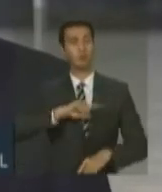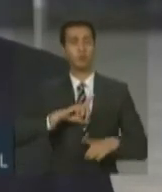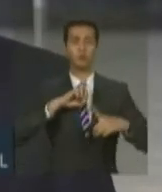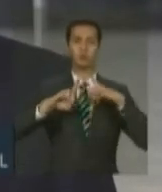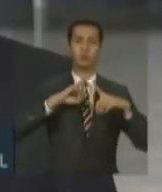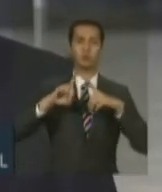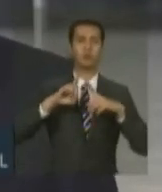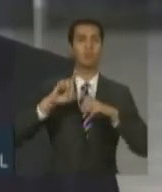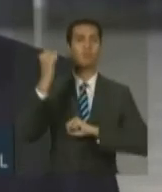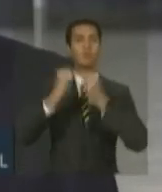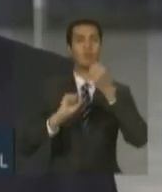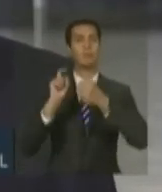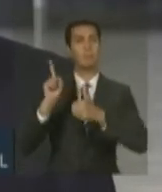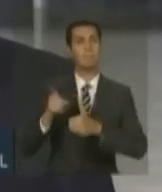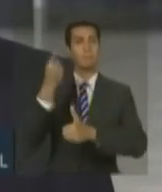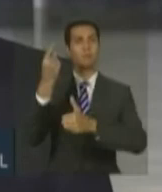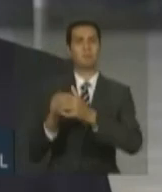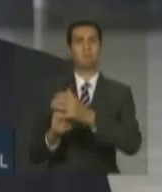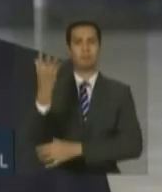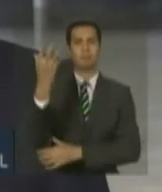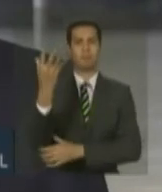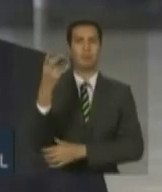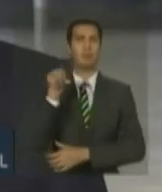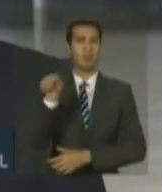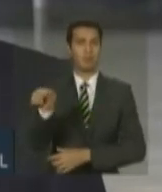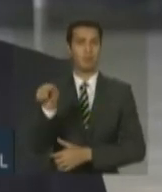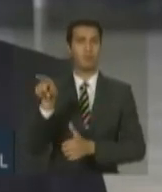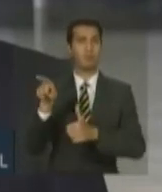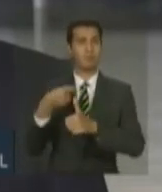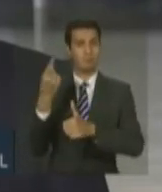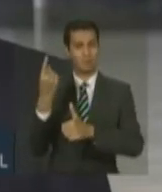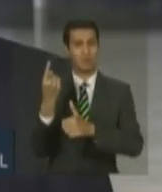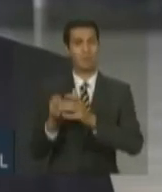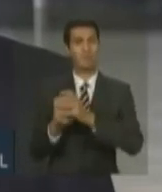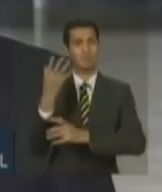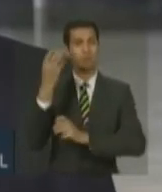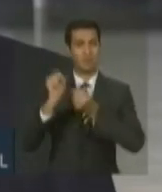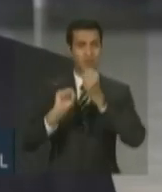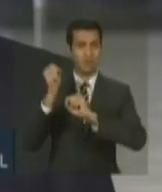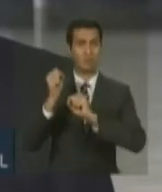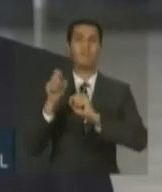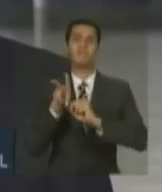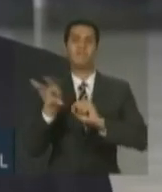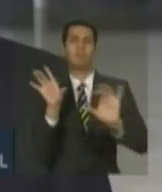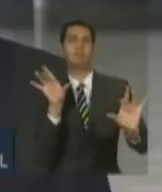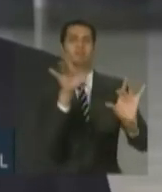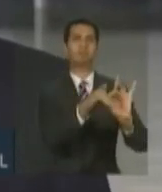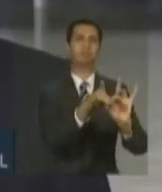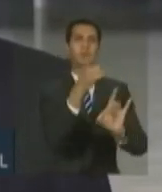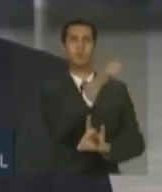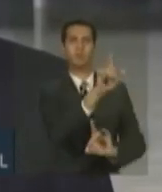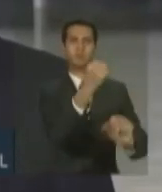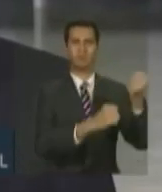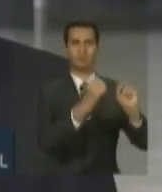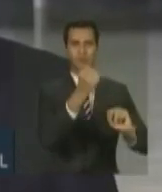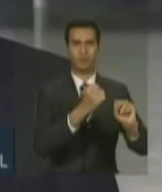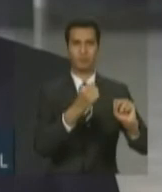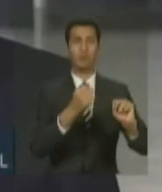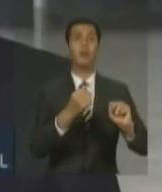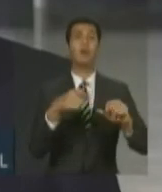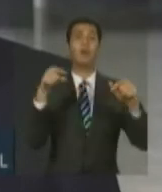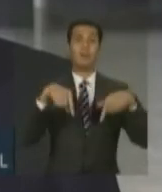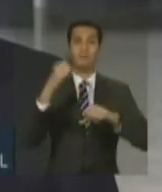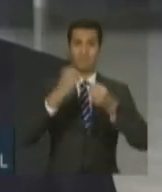fábrica. Mas a primeira fábrica já vai estar associada a uma segunda fábrica. A área de construção dessa fábrica é 1,5 km